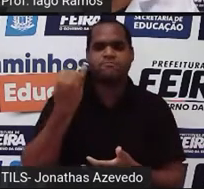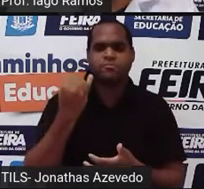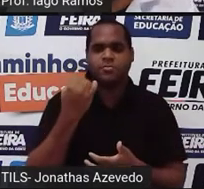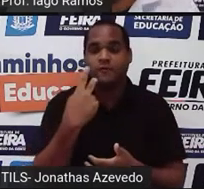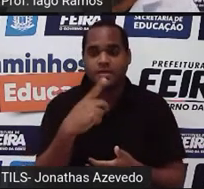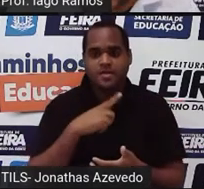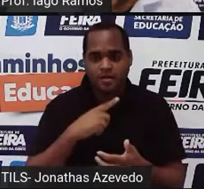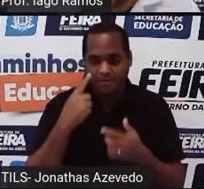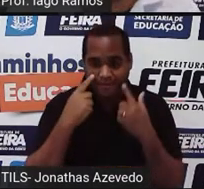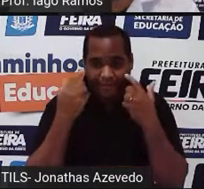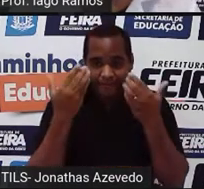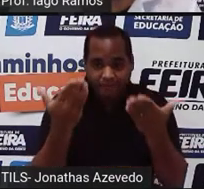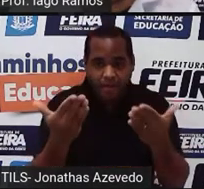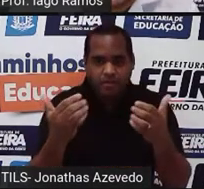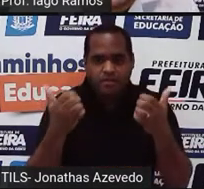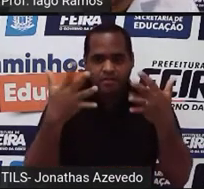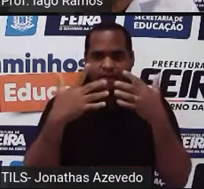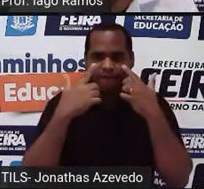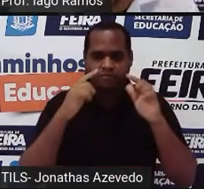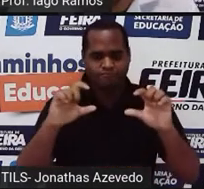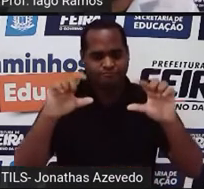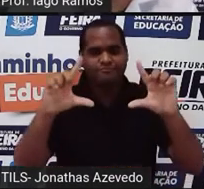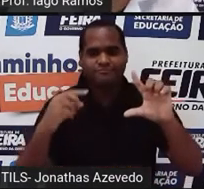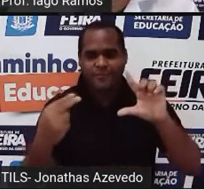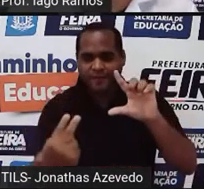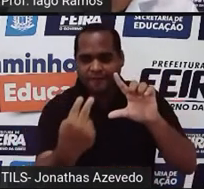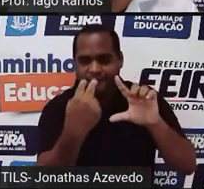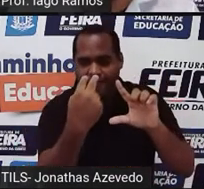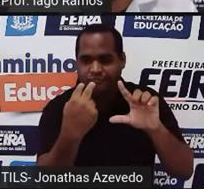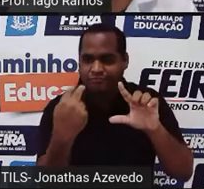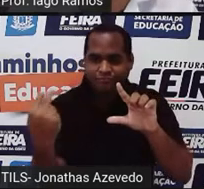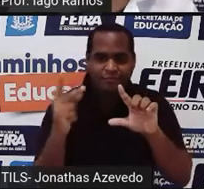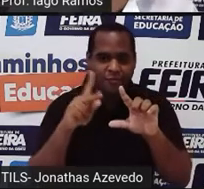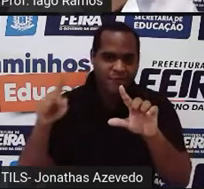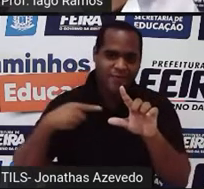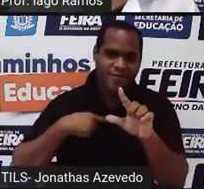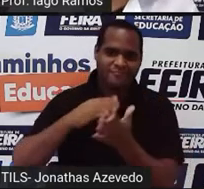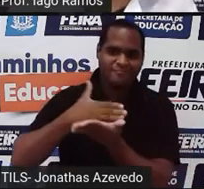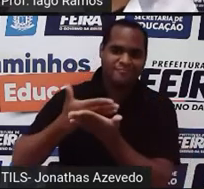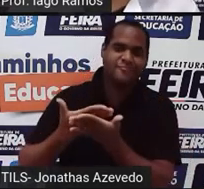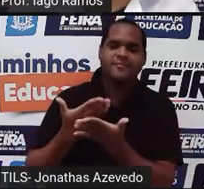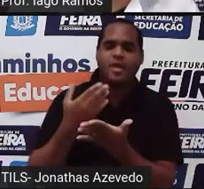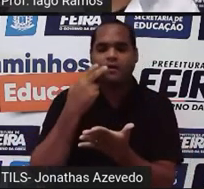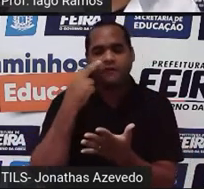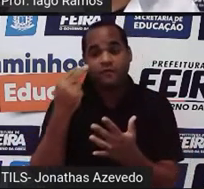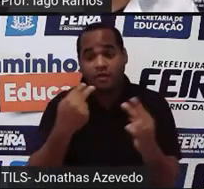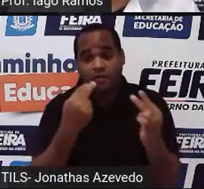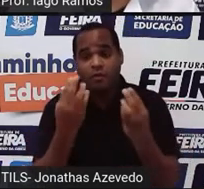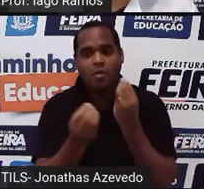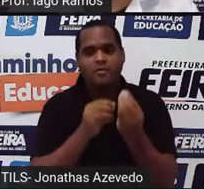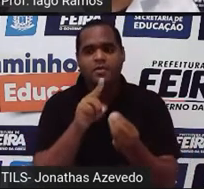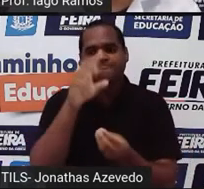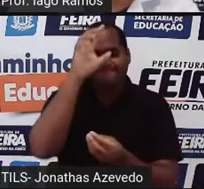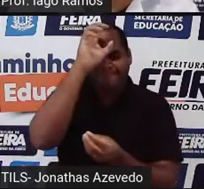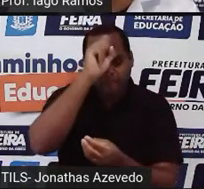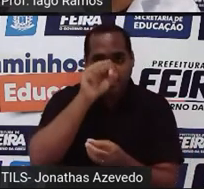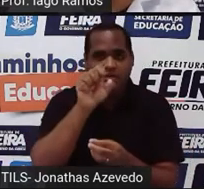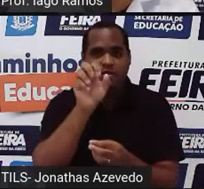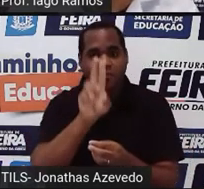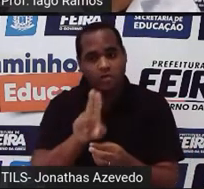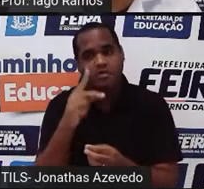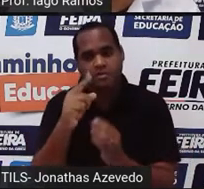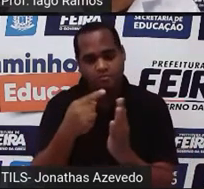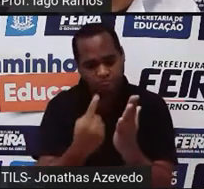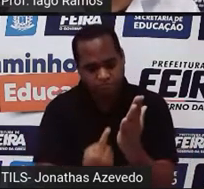que você aí do outro lado, que está em casa, né, bem possível, para que você possa aprender, é usar o